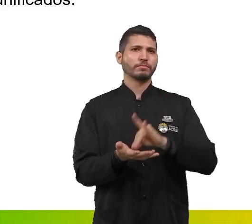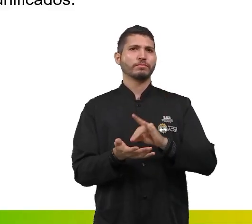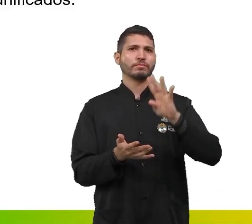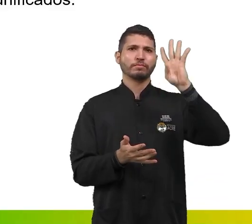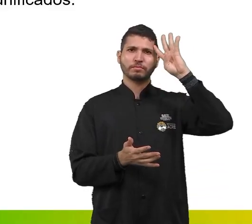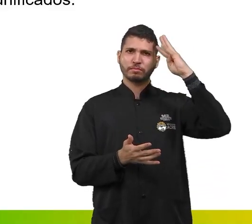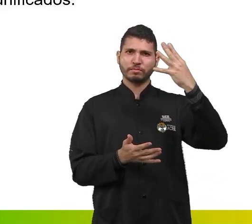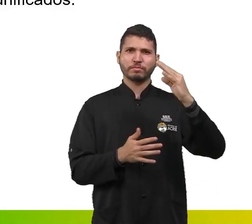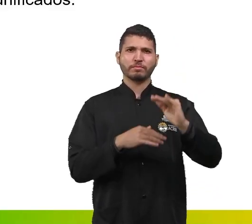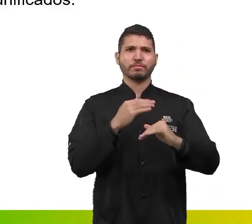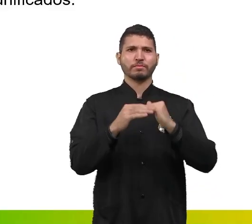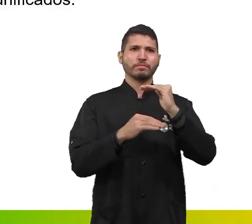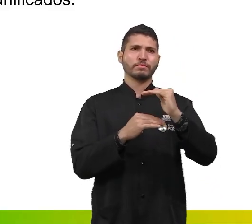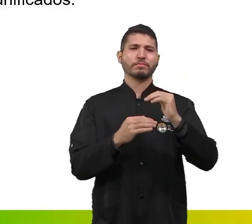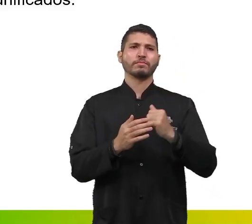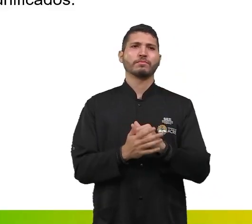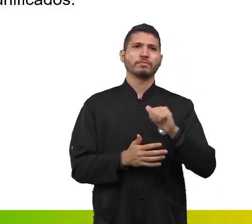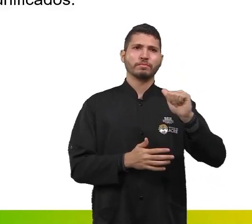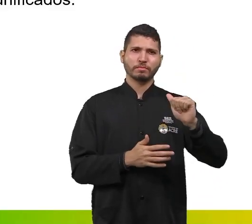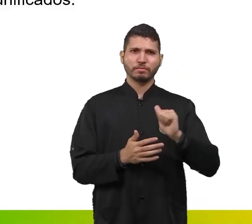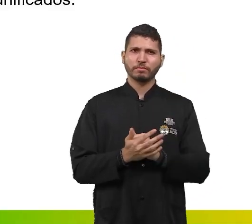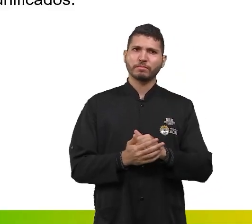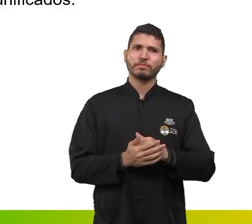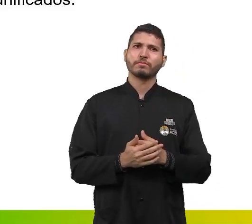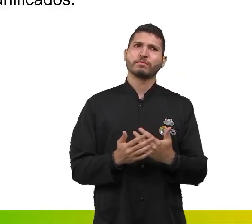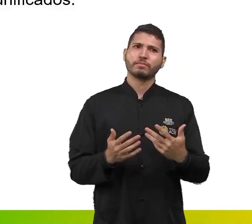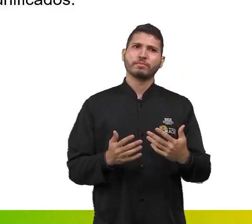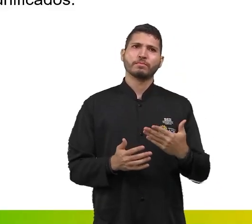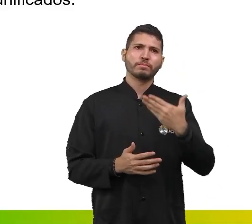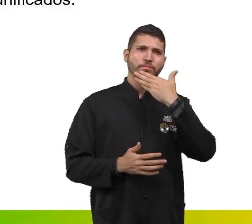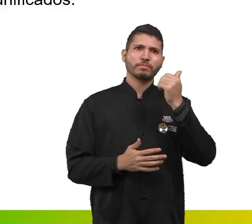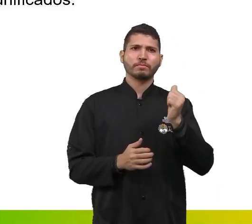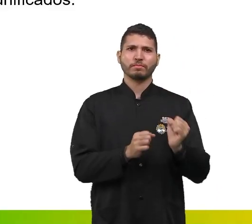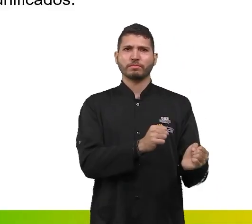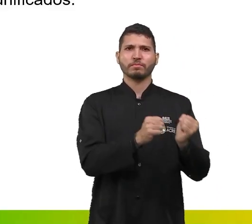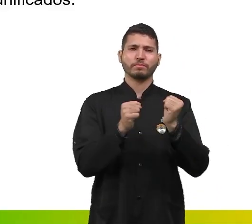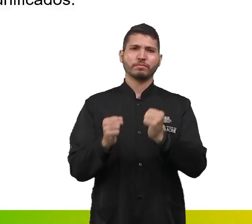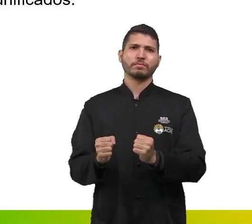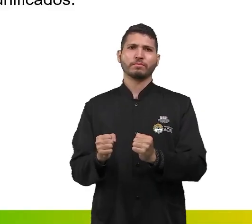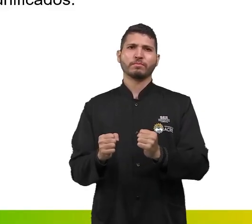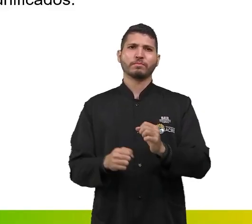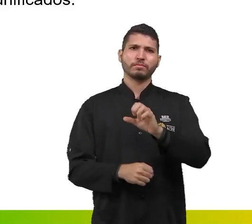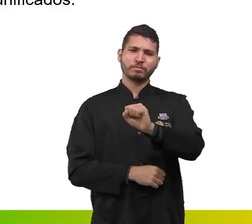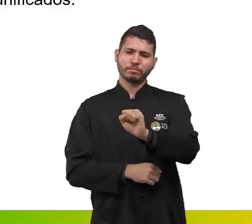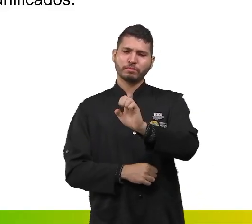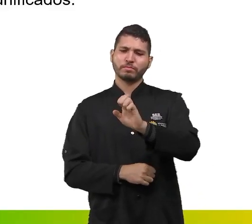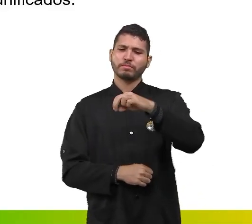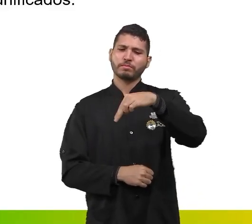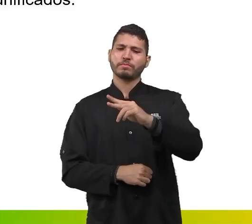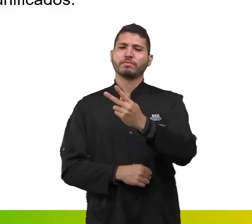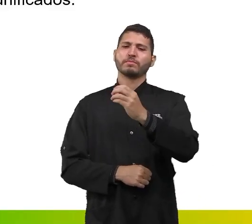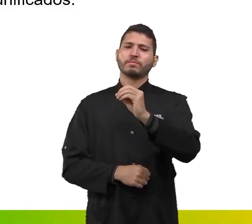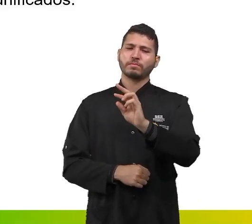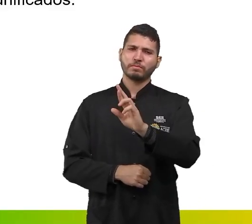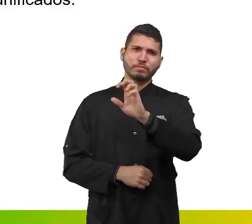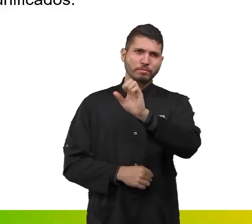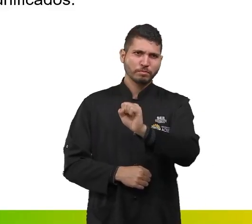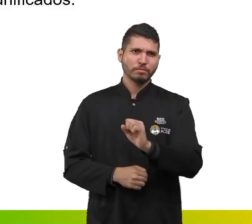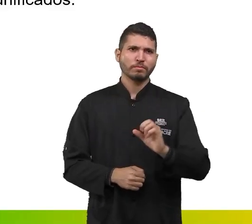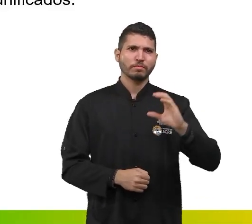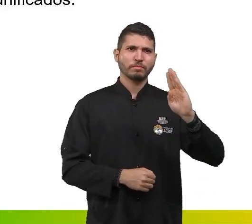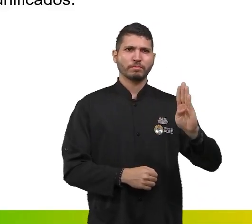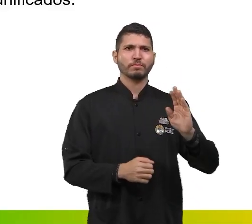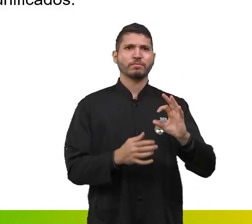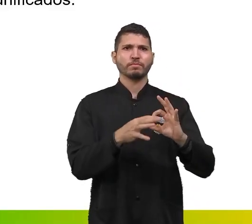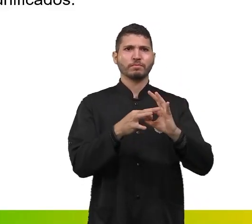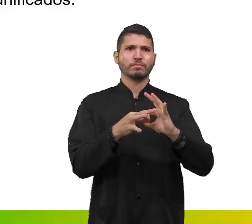letra A, o fortalecimento do poder dos senhores feudais e a descentralização política. B, a aliança entre